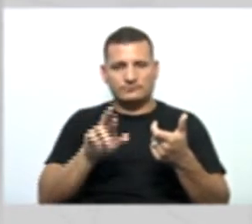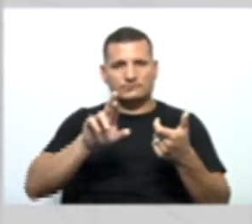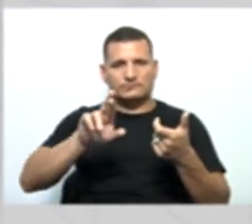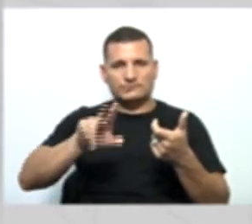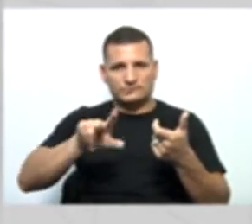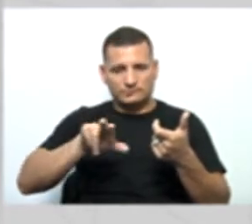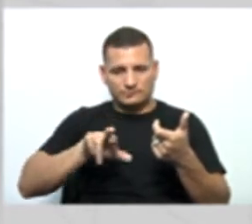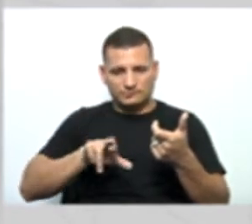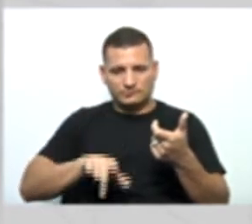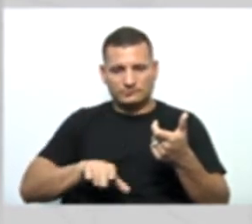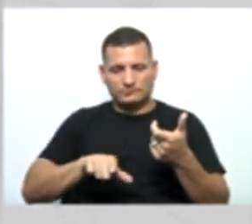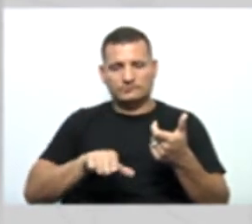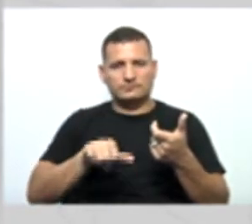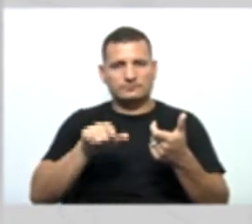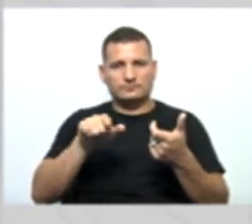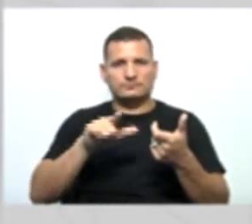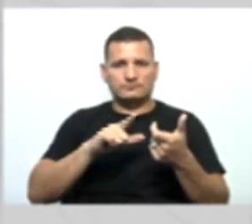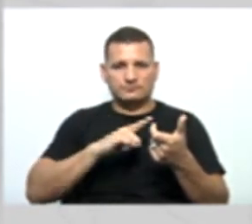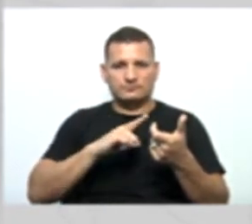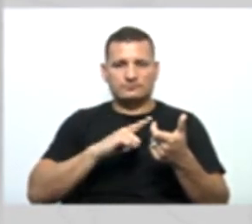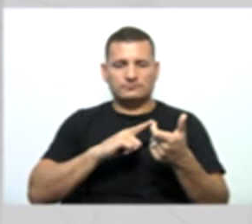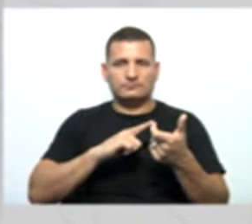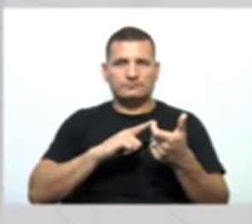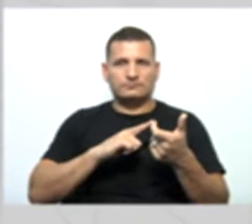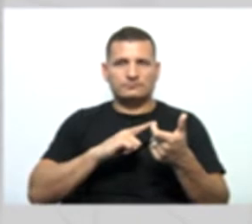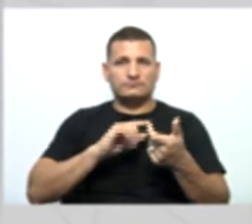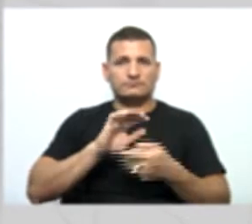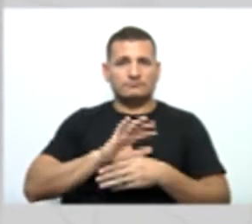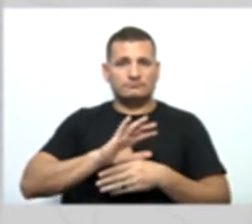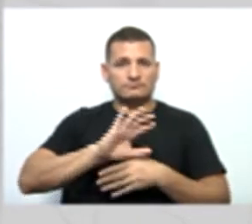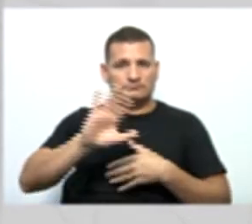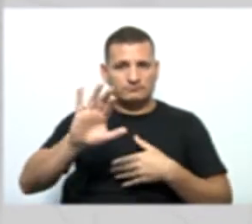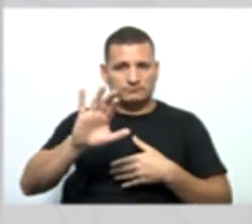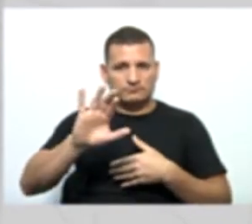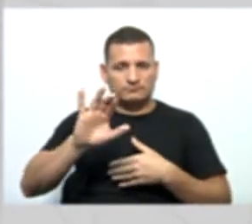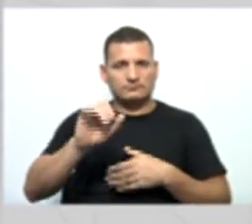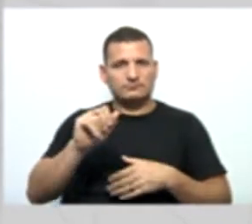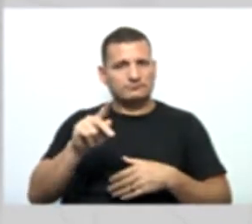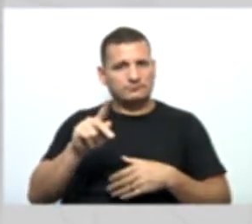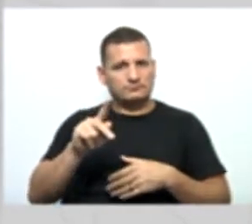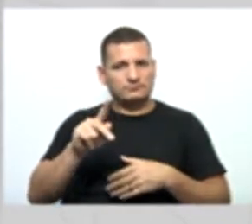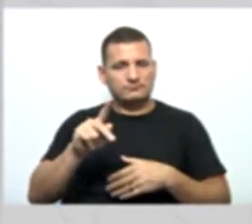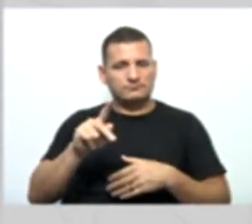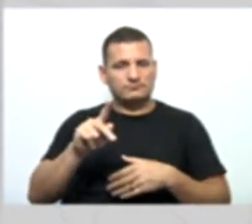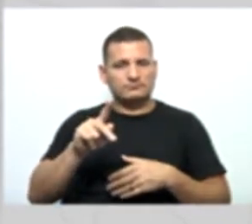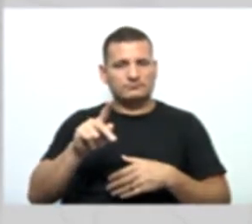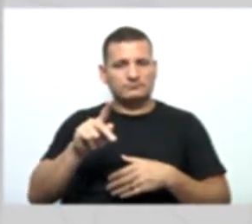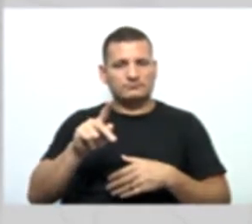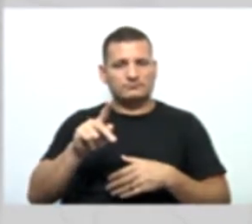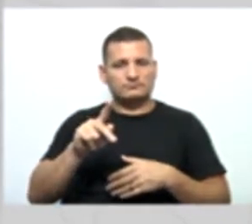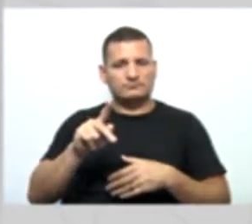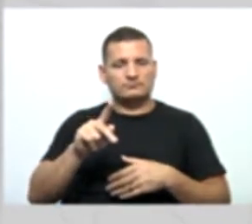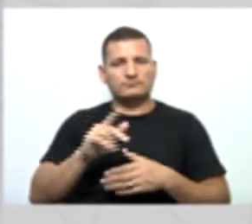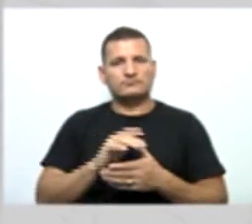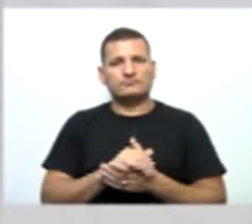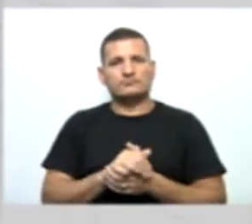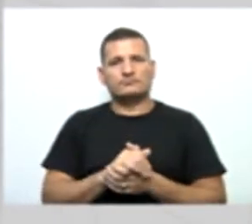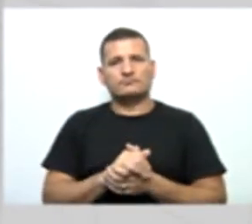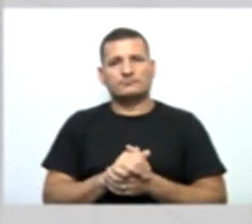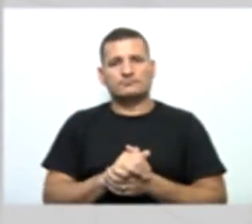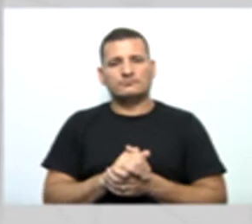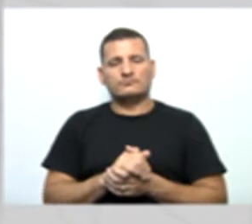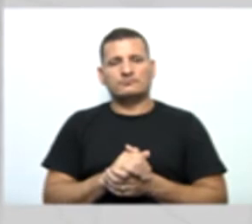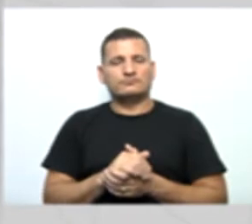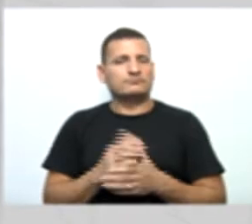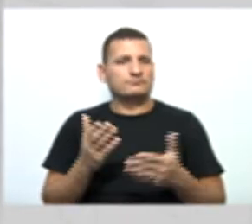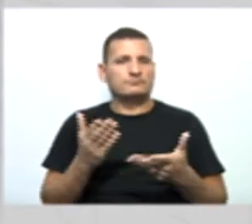objetos únicos, objetos individuais, ok? Deu para entender o conteúdo aí? Deu para entender a explicação? Então